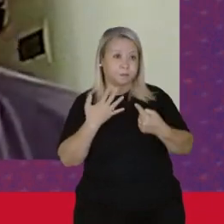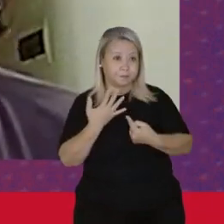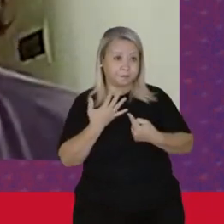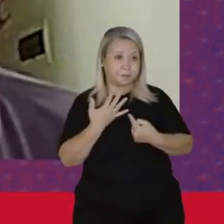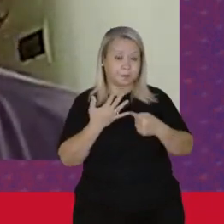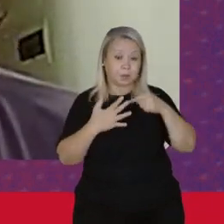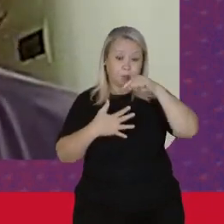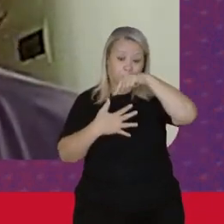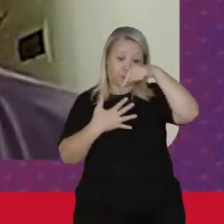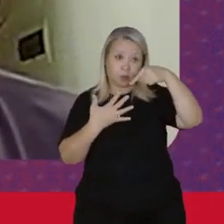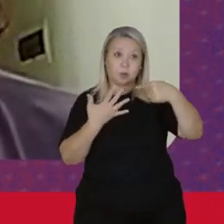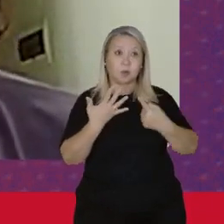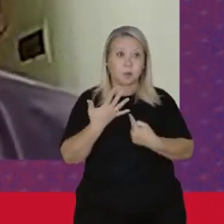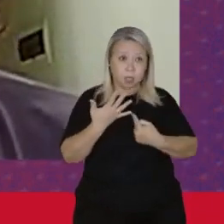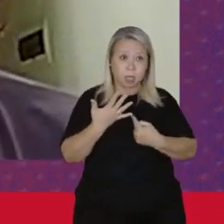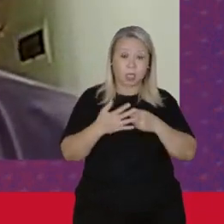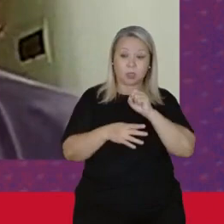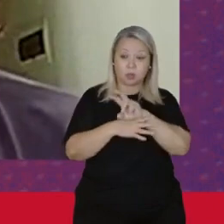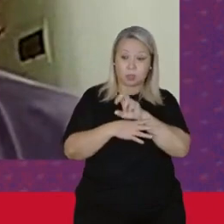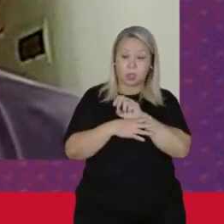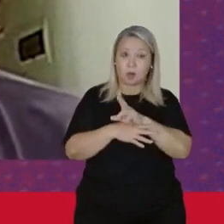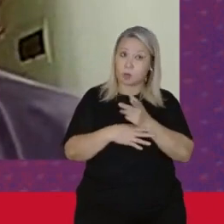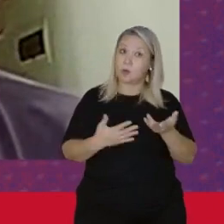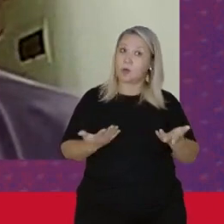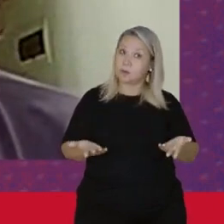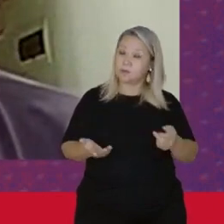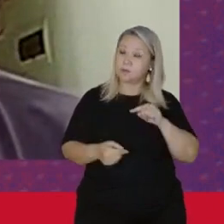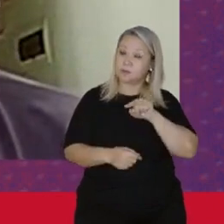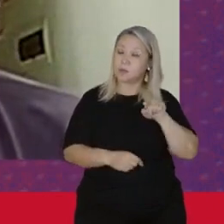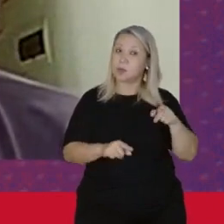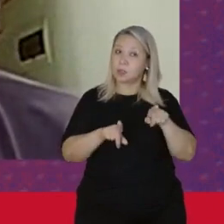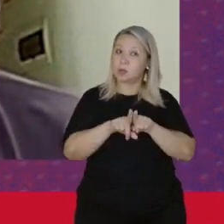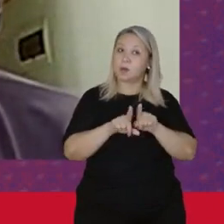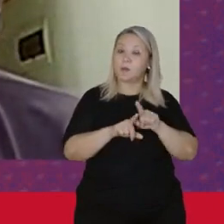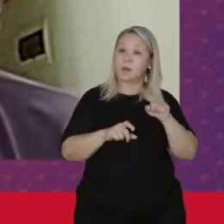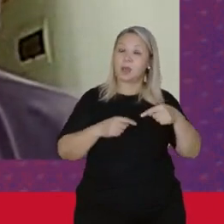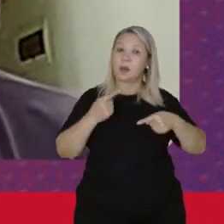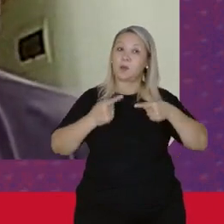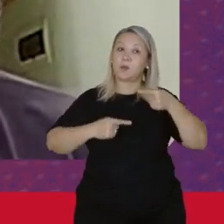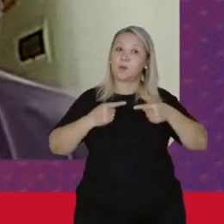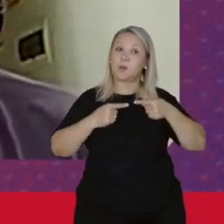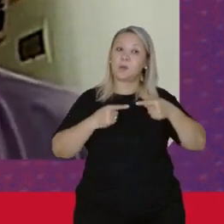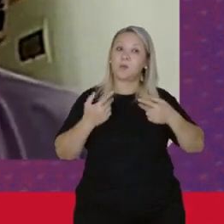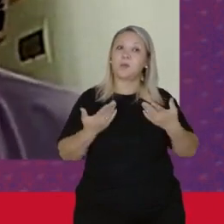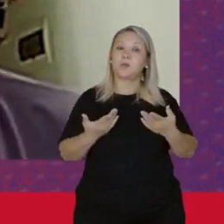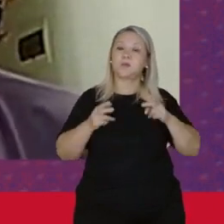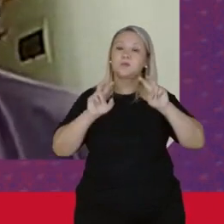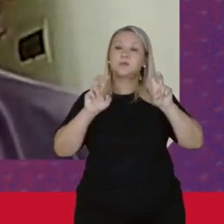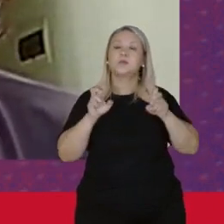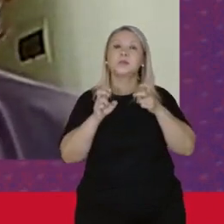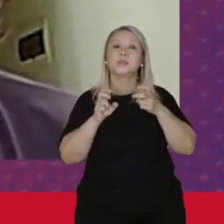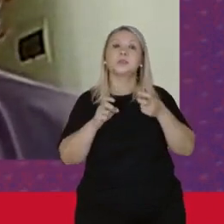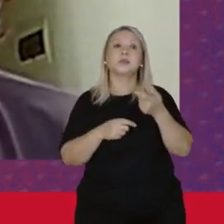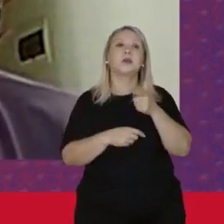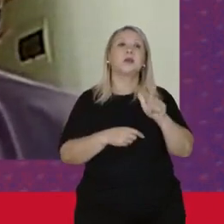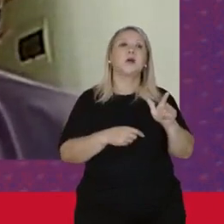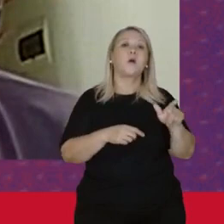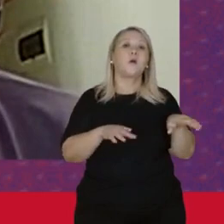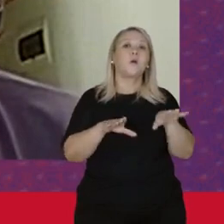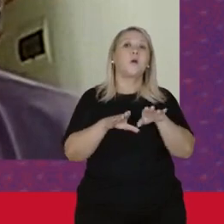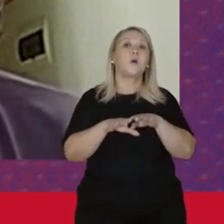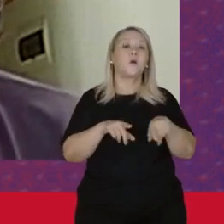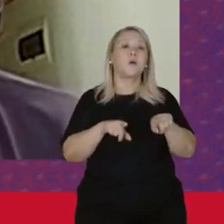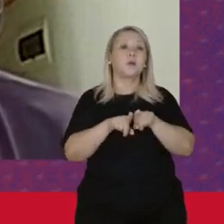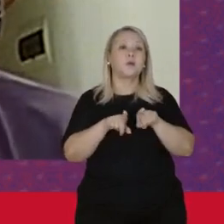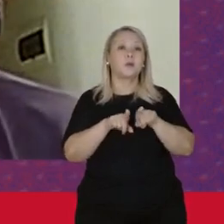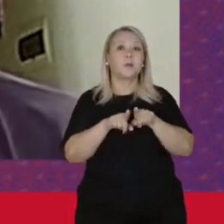os componentes, né, dos agrotóxicos. Isso também é uma das questões, e outra, inclusive, é